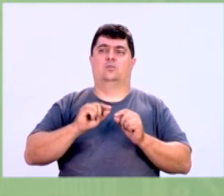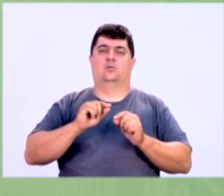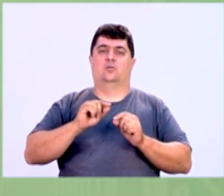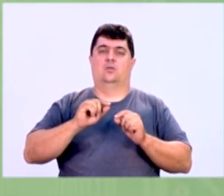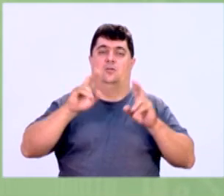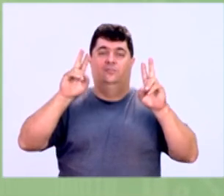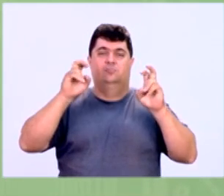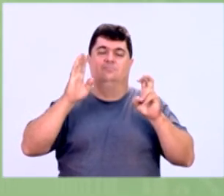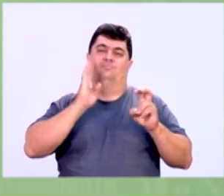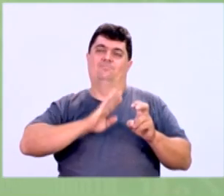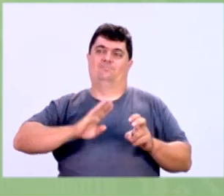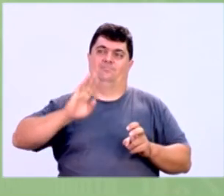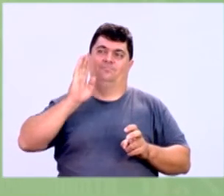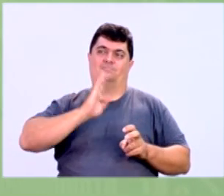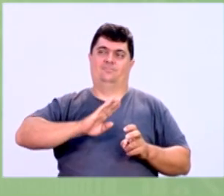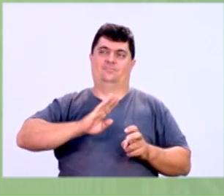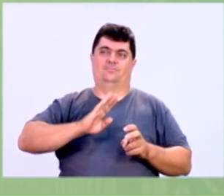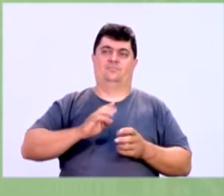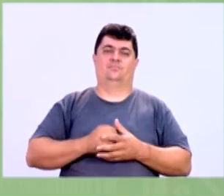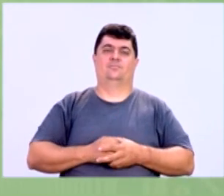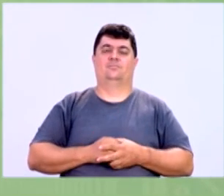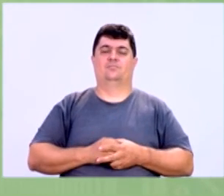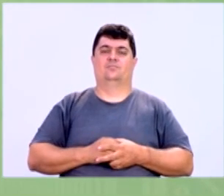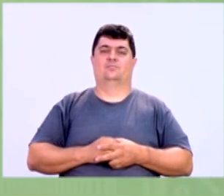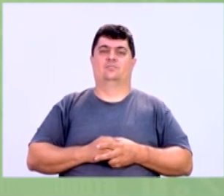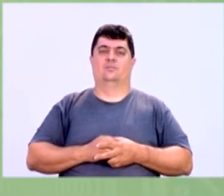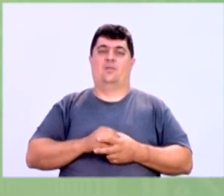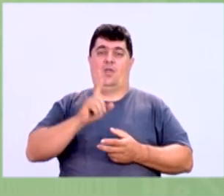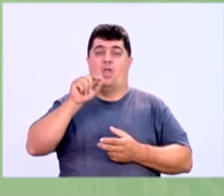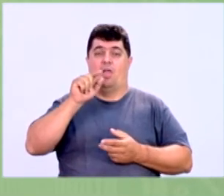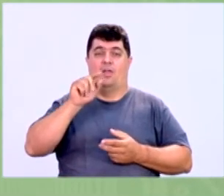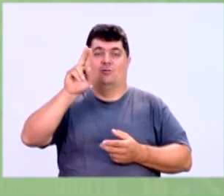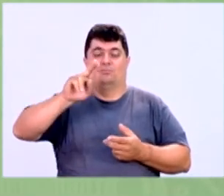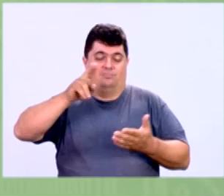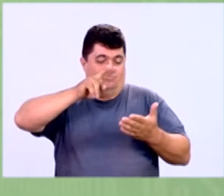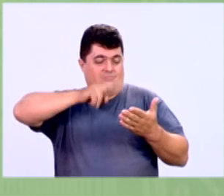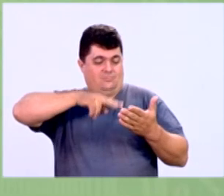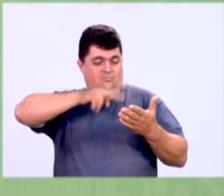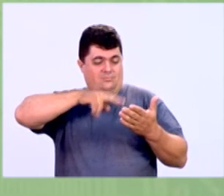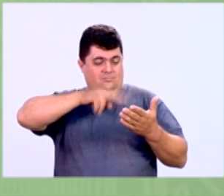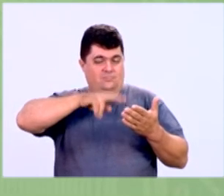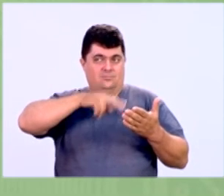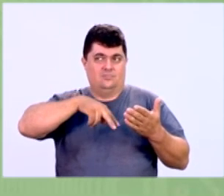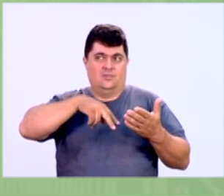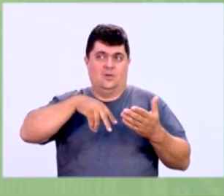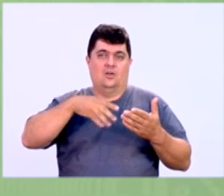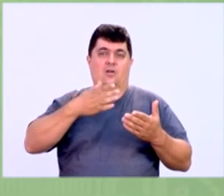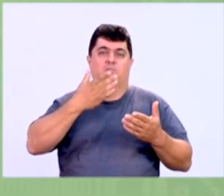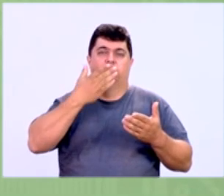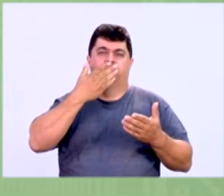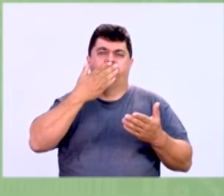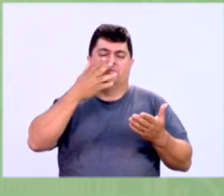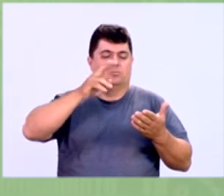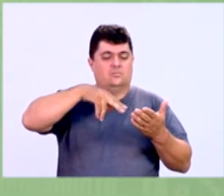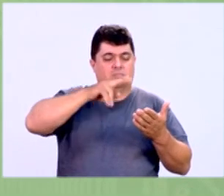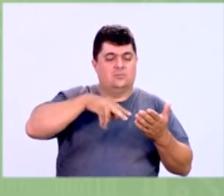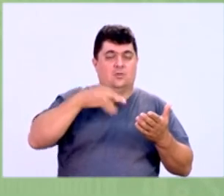muito interessante para a educação de jovens e adultos, que é o uso da leitura e quais as literaturas que